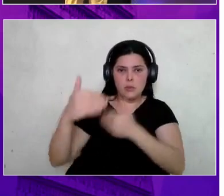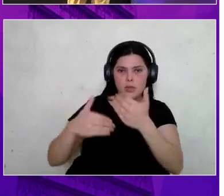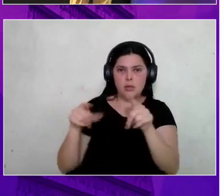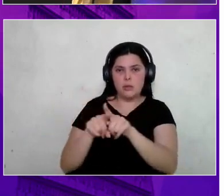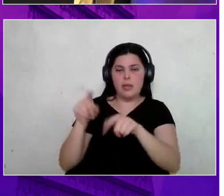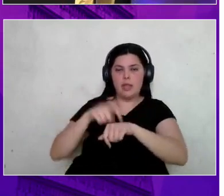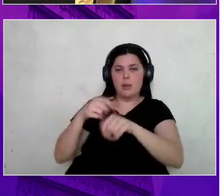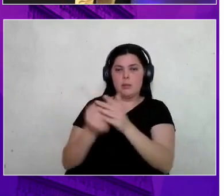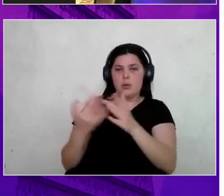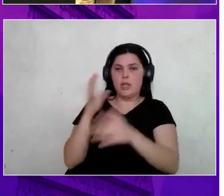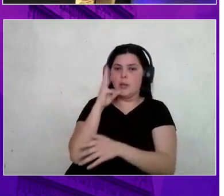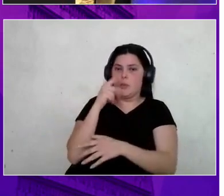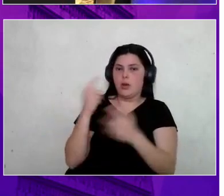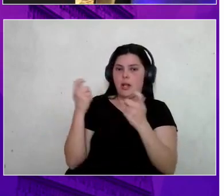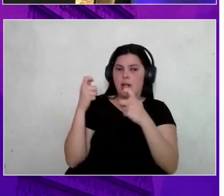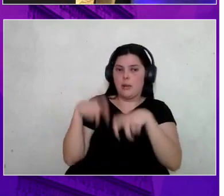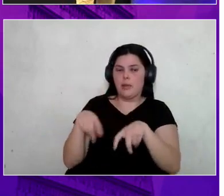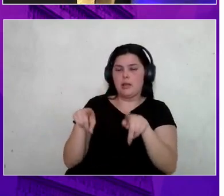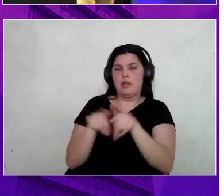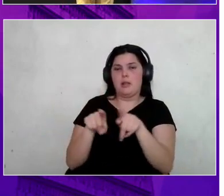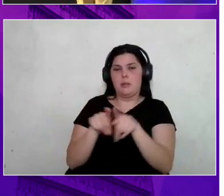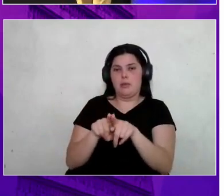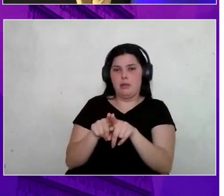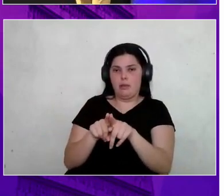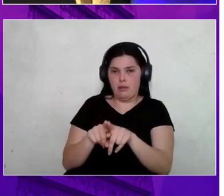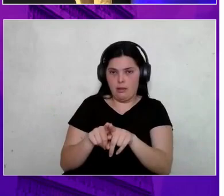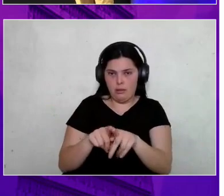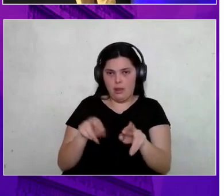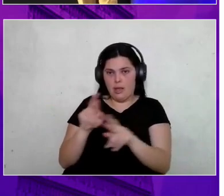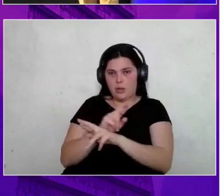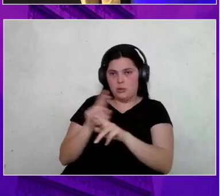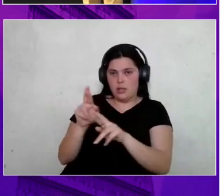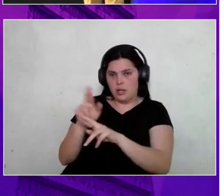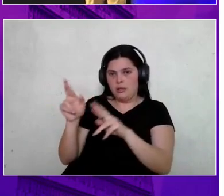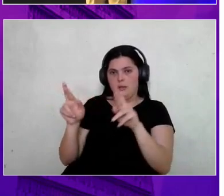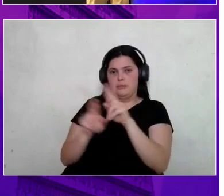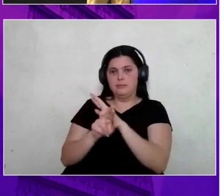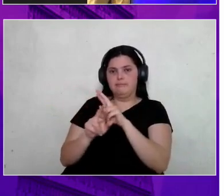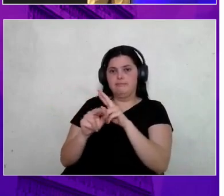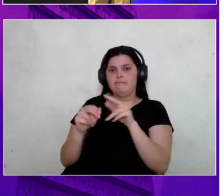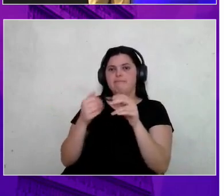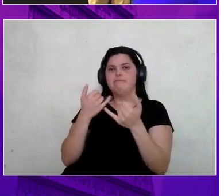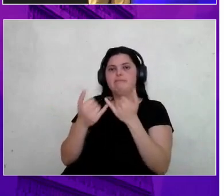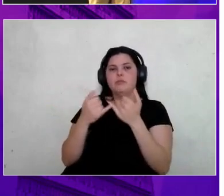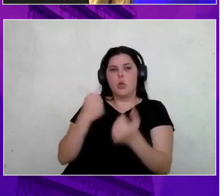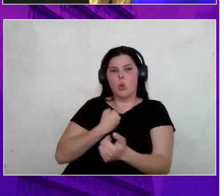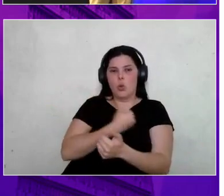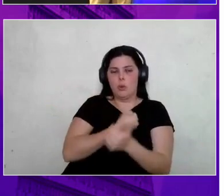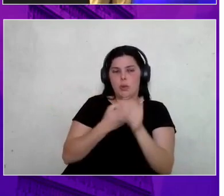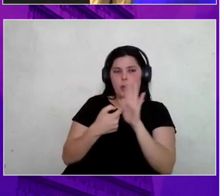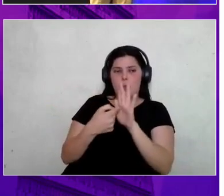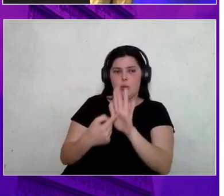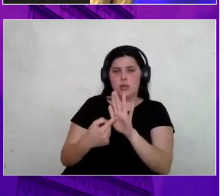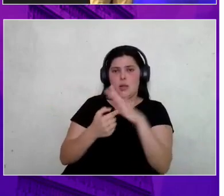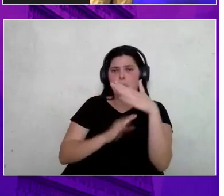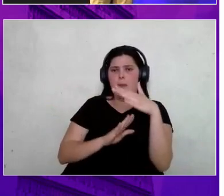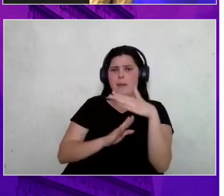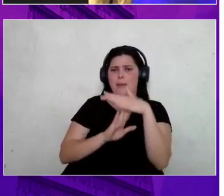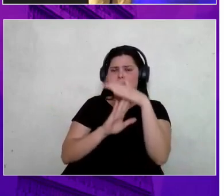A capacidade, né, relacionada a isso, ou seja, é um pouco daqueles números que a gente trouxe, cara, no máximo eu consigo